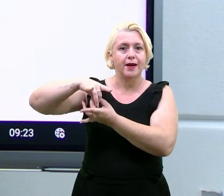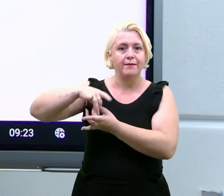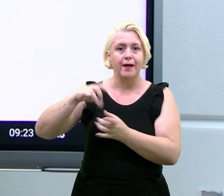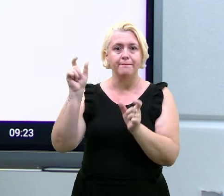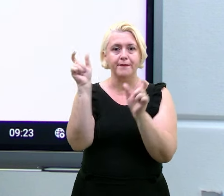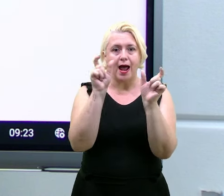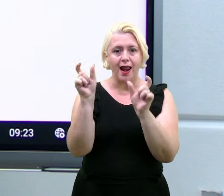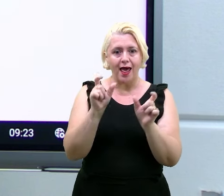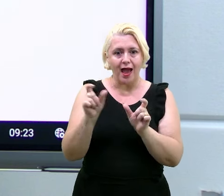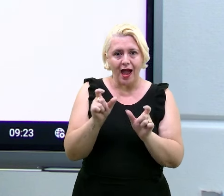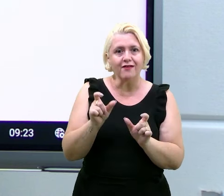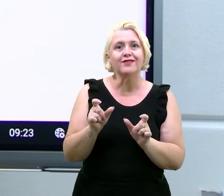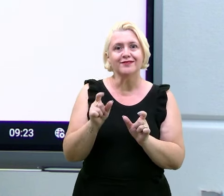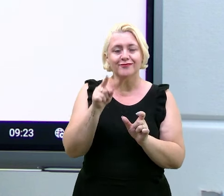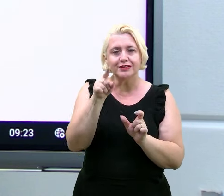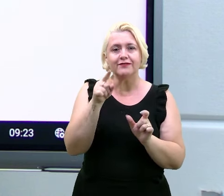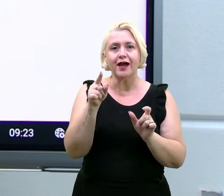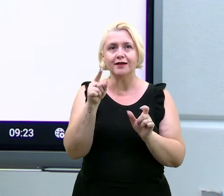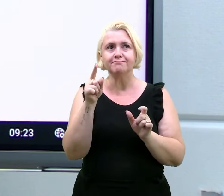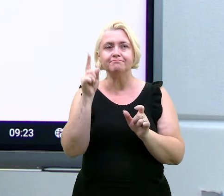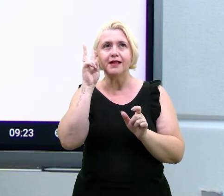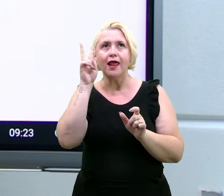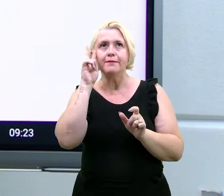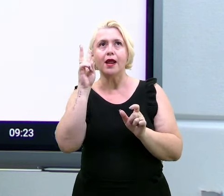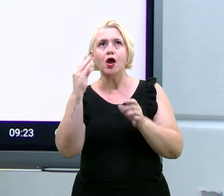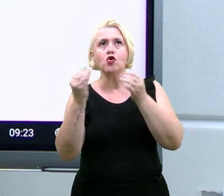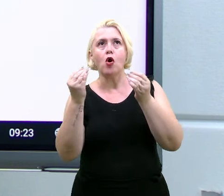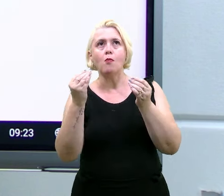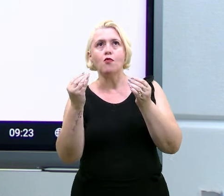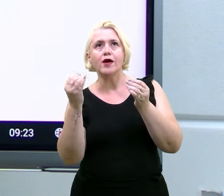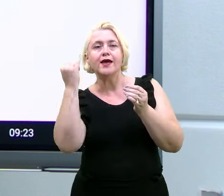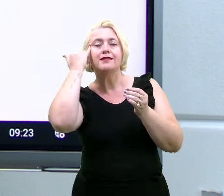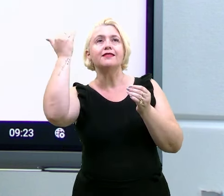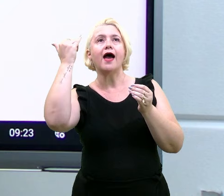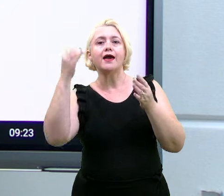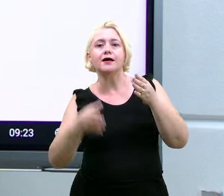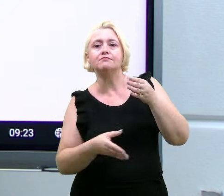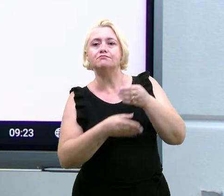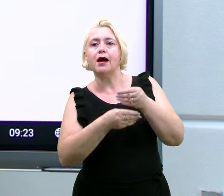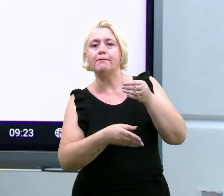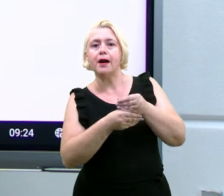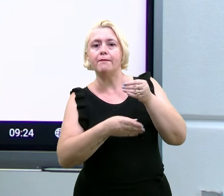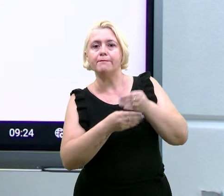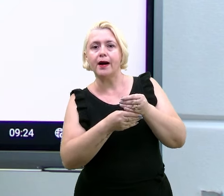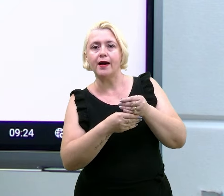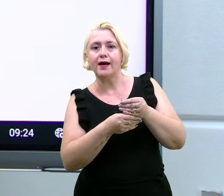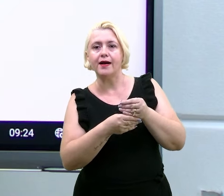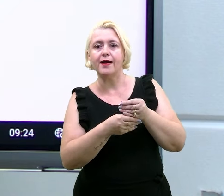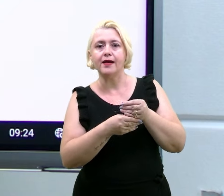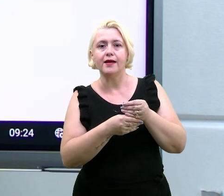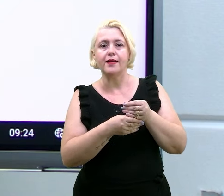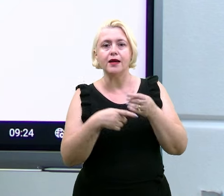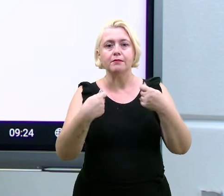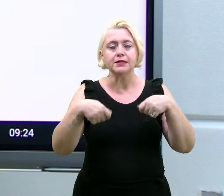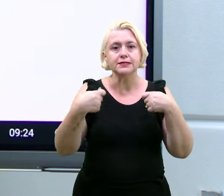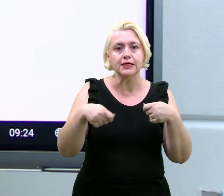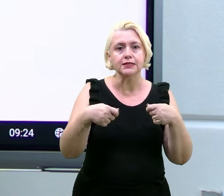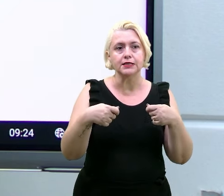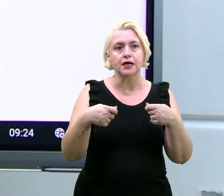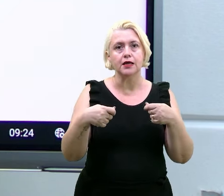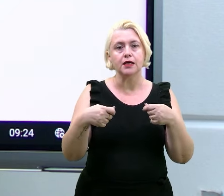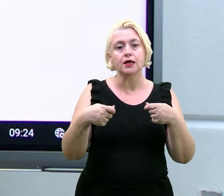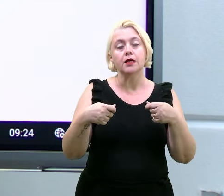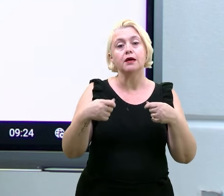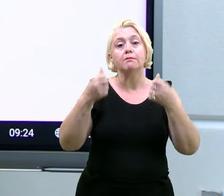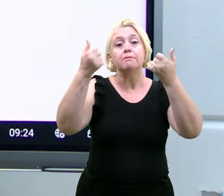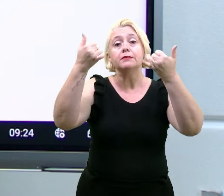que você vai procurar, assim, para dar a ideia que você precisa. É a ideia de adição, é a ideia de contrário, é a